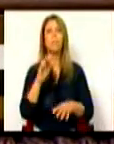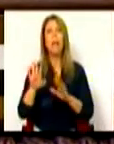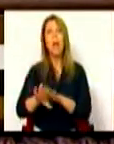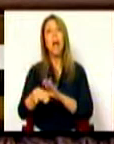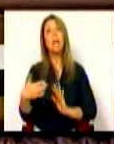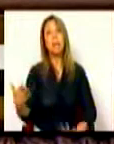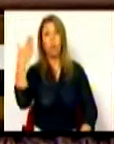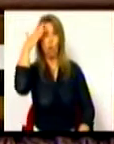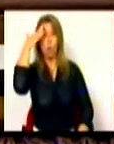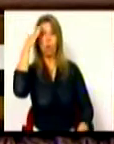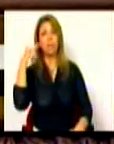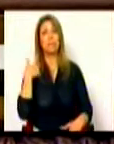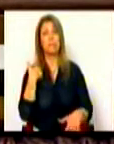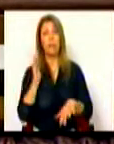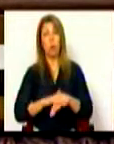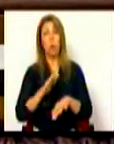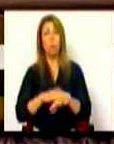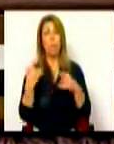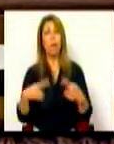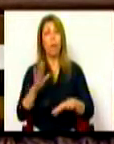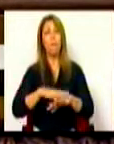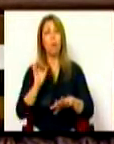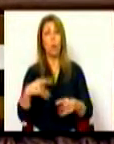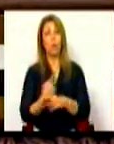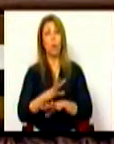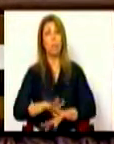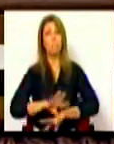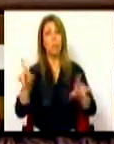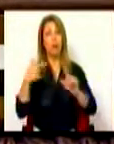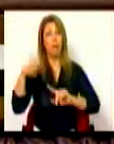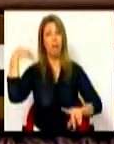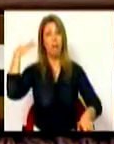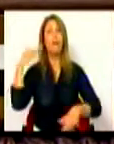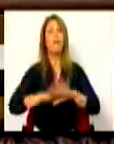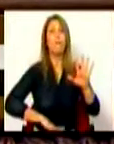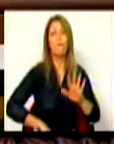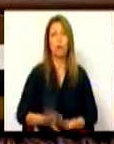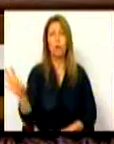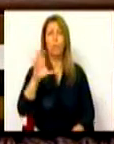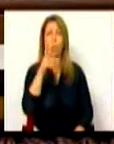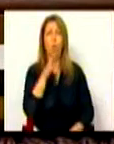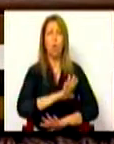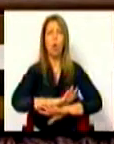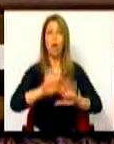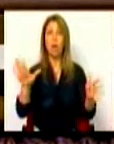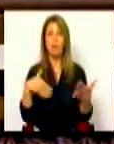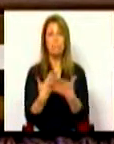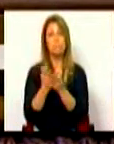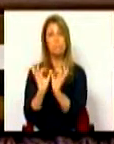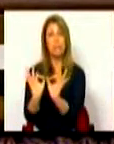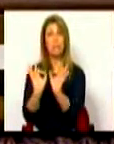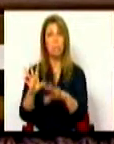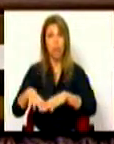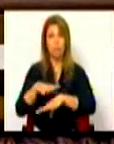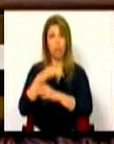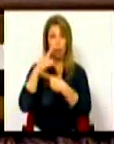consciência culpada própria do mal que tinha feito e da forma calamitosa com que tinha tratado a administração